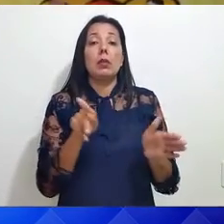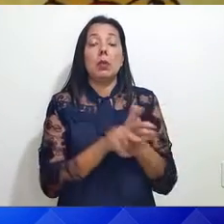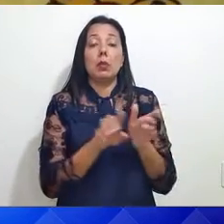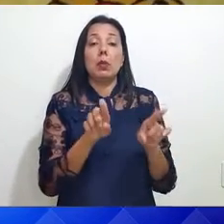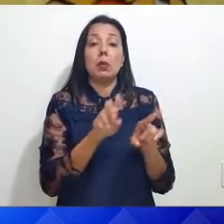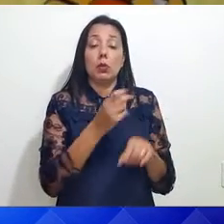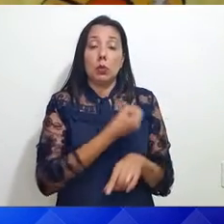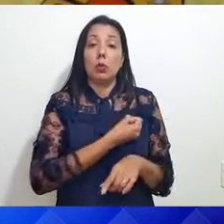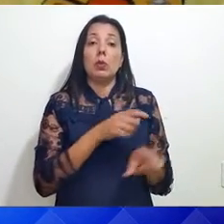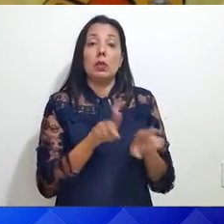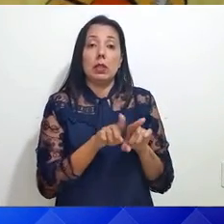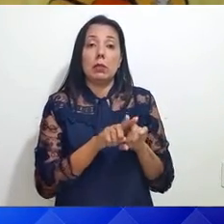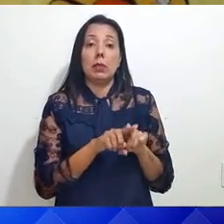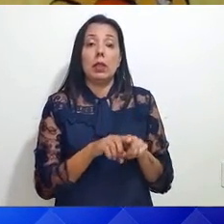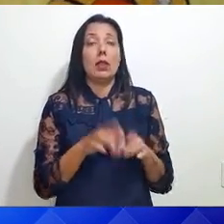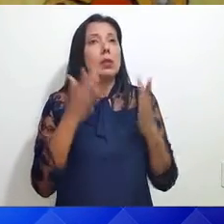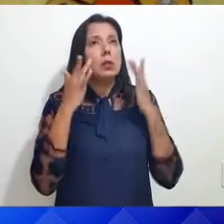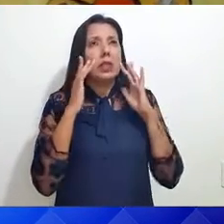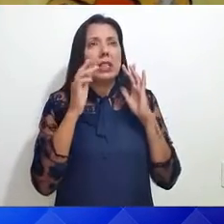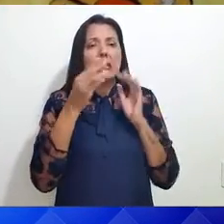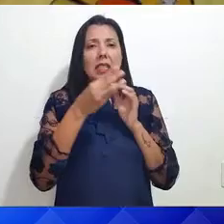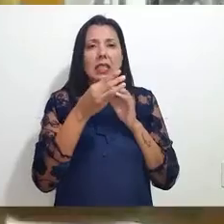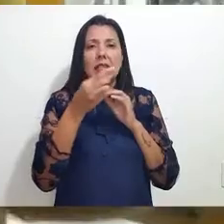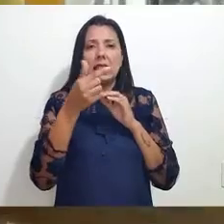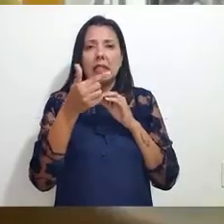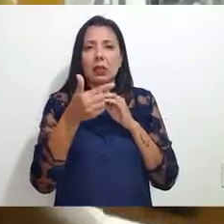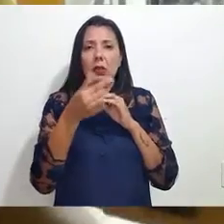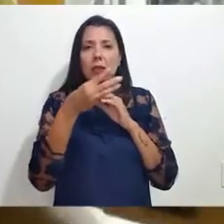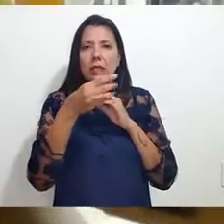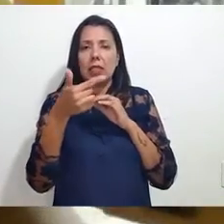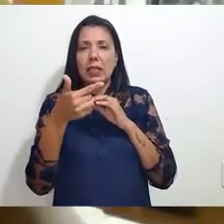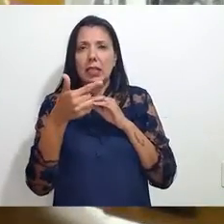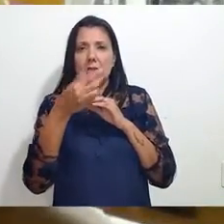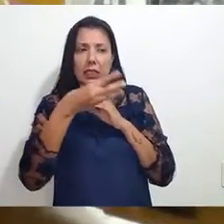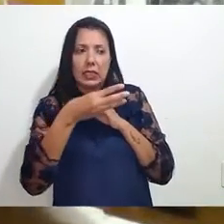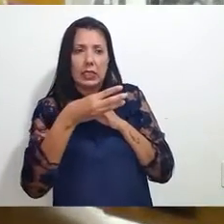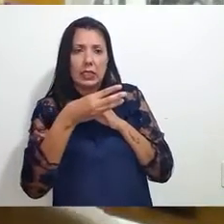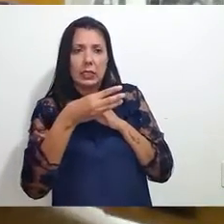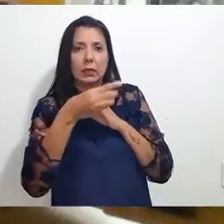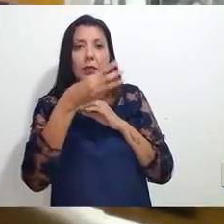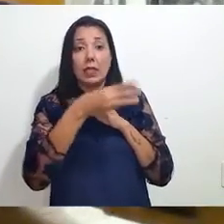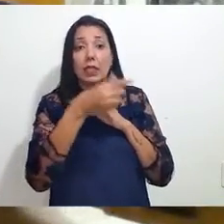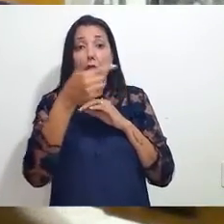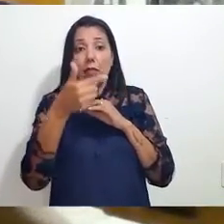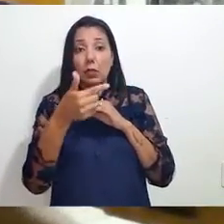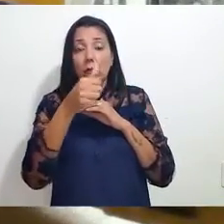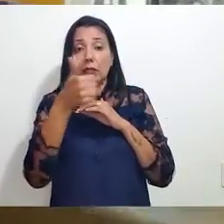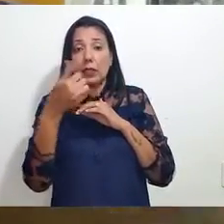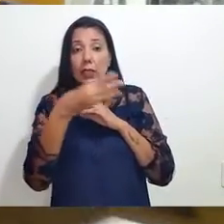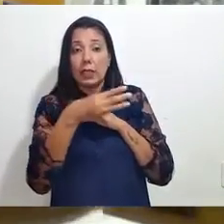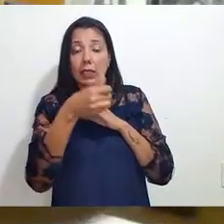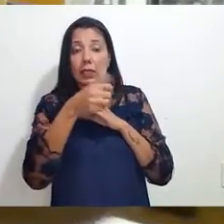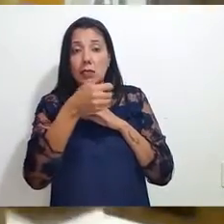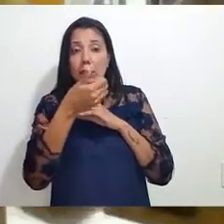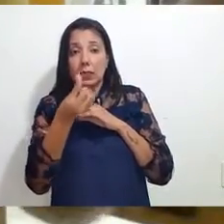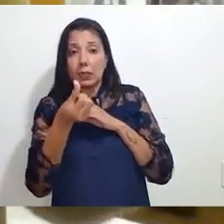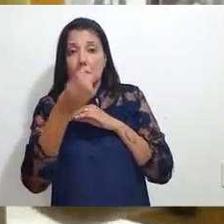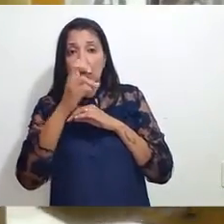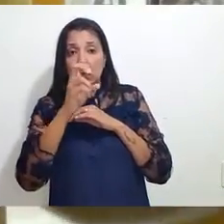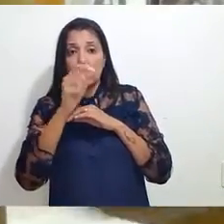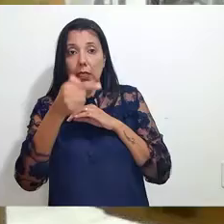Criança é o futuro do mundo, é o futuro. Mas um dia eu cheguei adulta e de repente a sociedade não me entende como esse futuro.